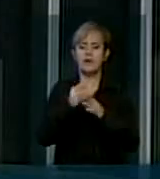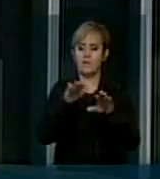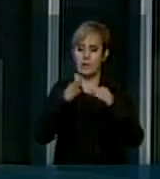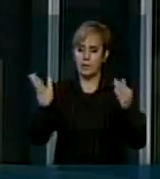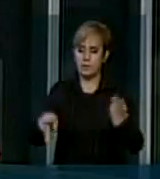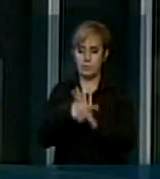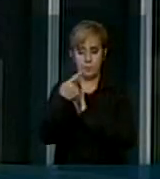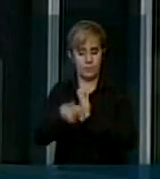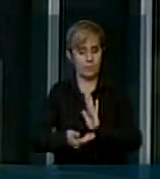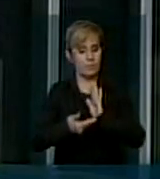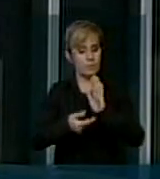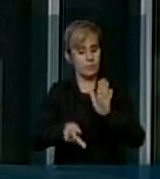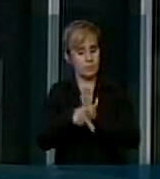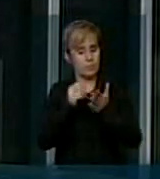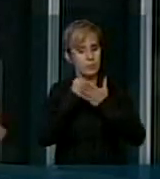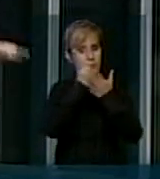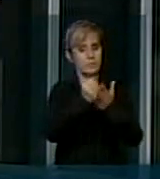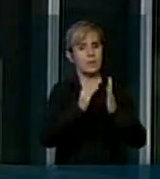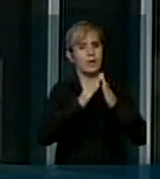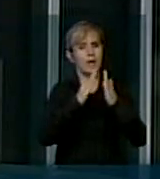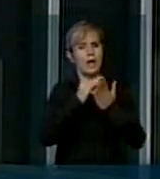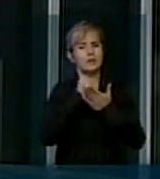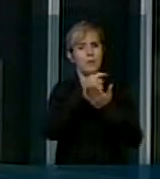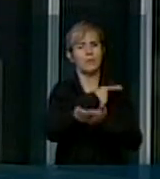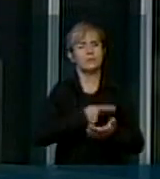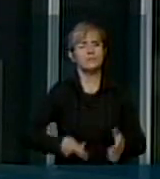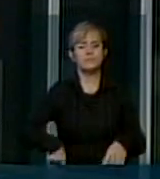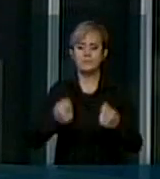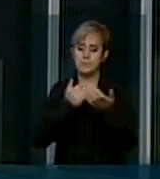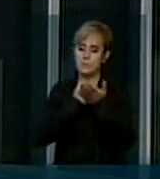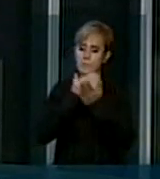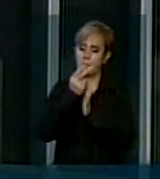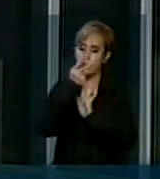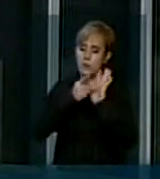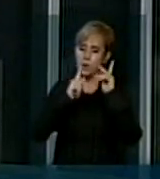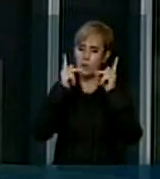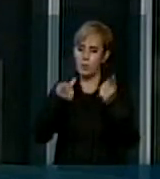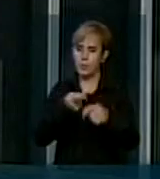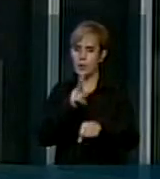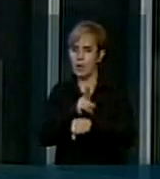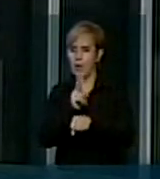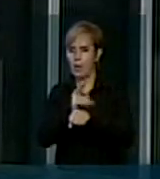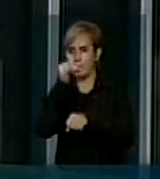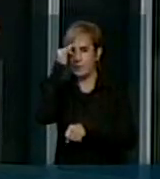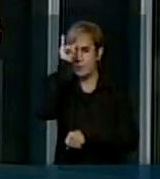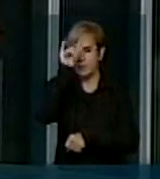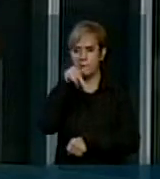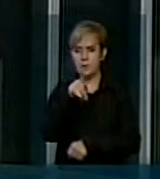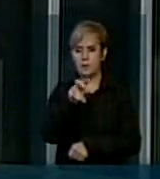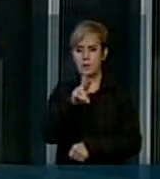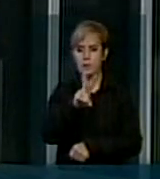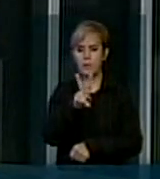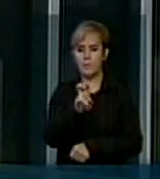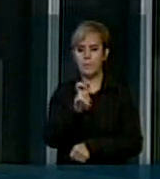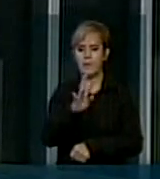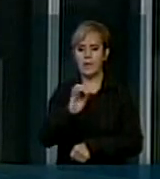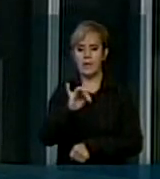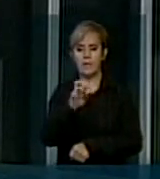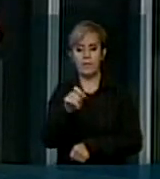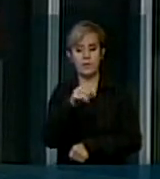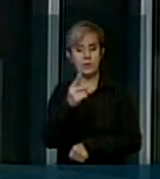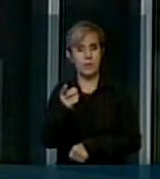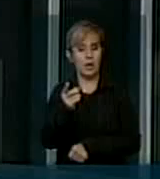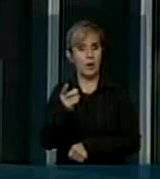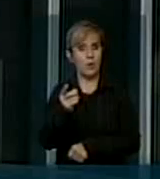casa para o executivo. Precisamos começar um programa de prevenção, permitindo que